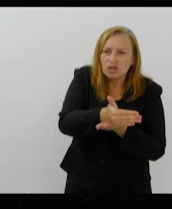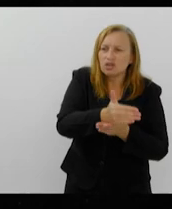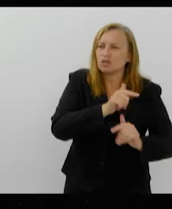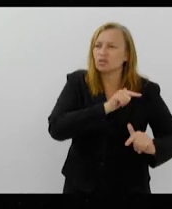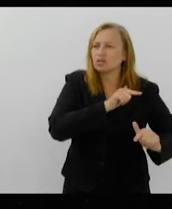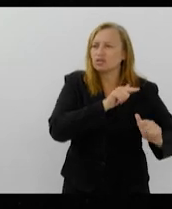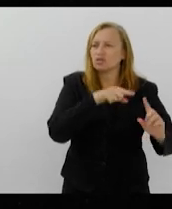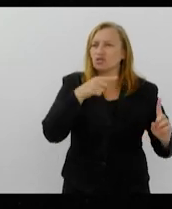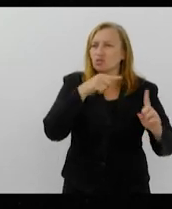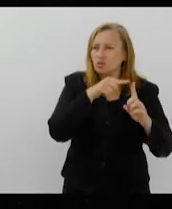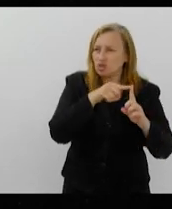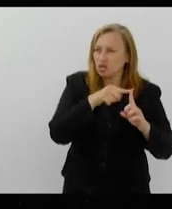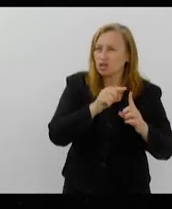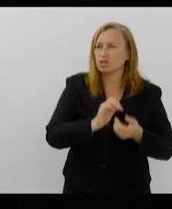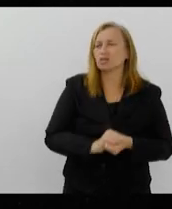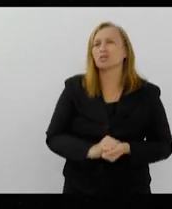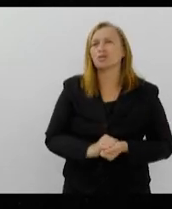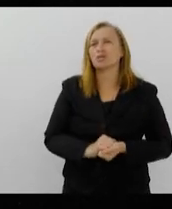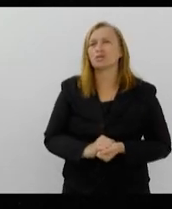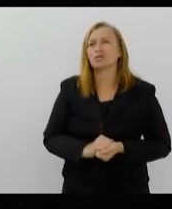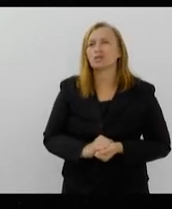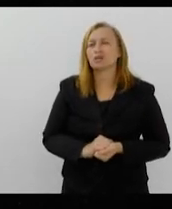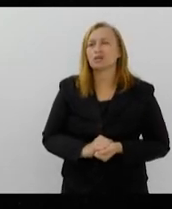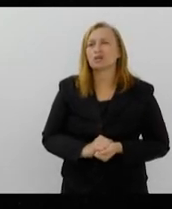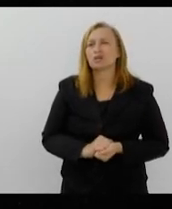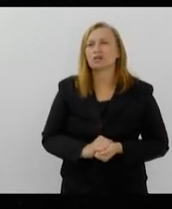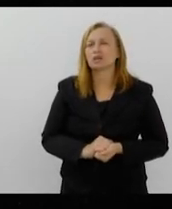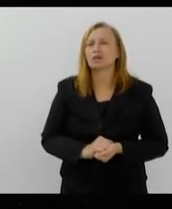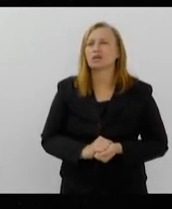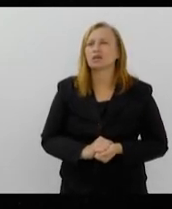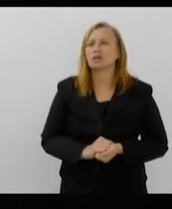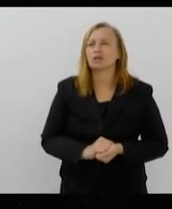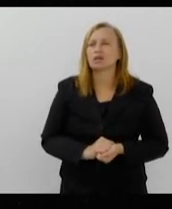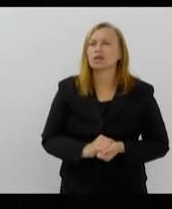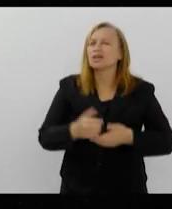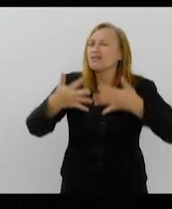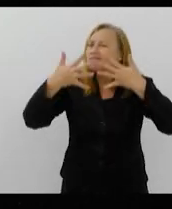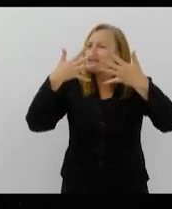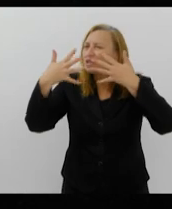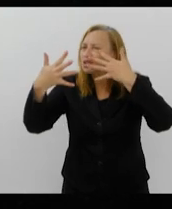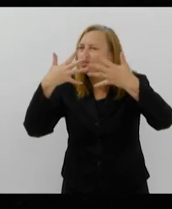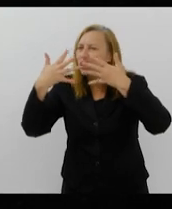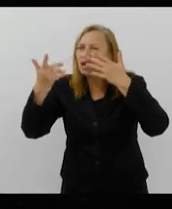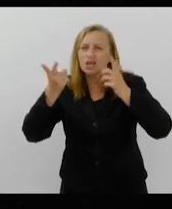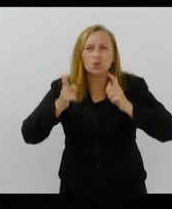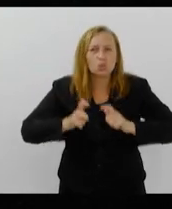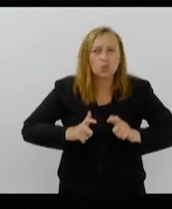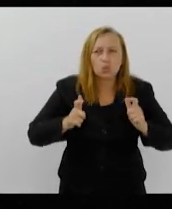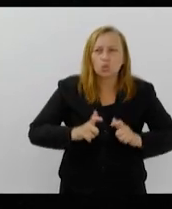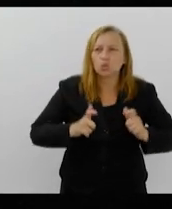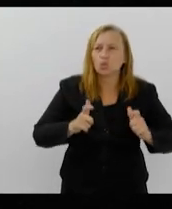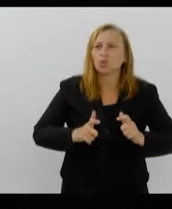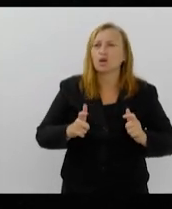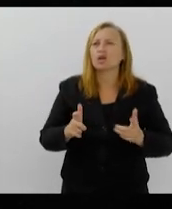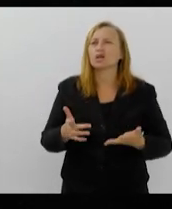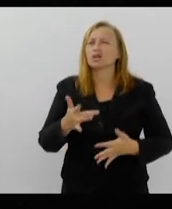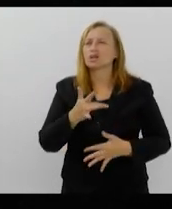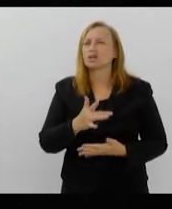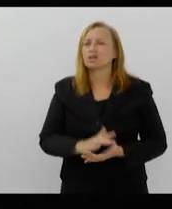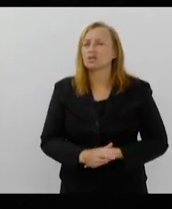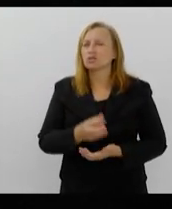um afastamento do princípio da publicidade, da transparência, do bem-estar